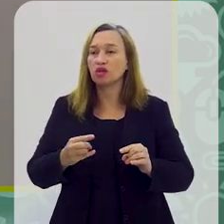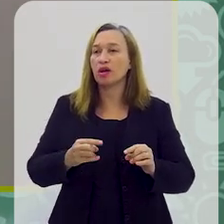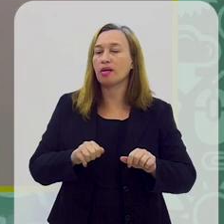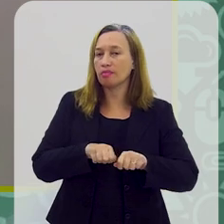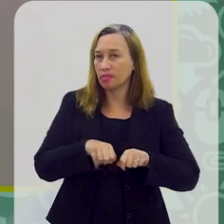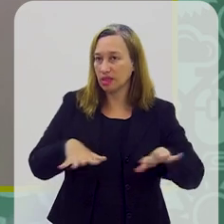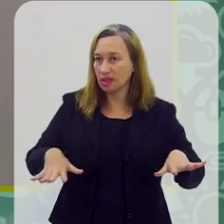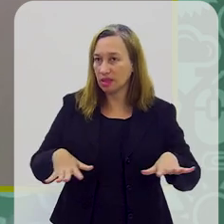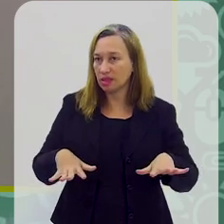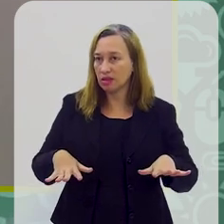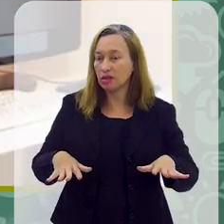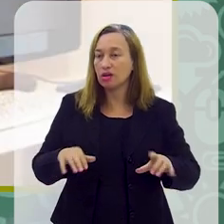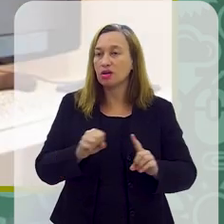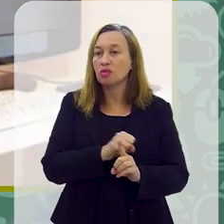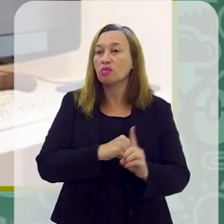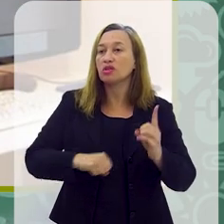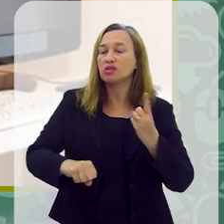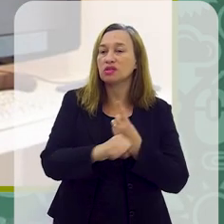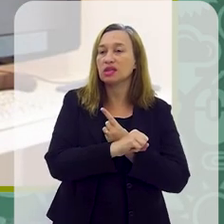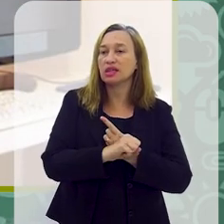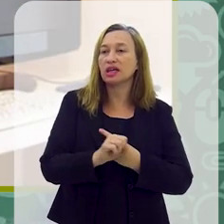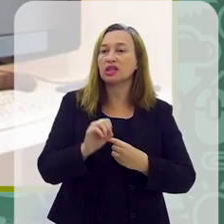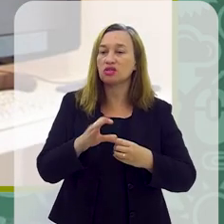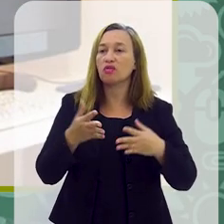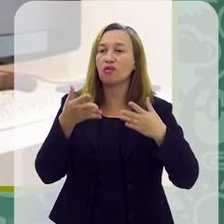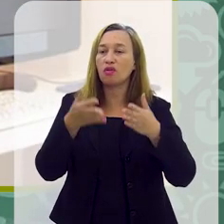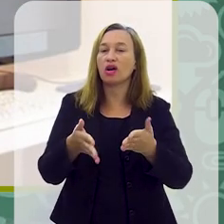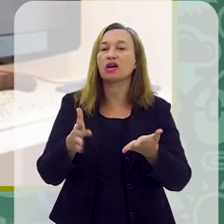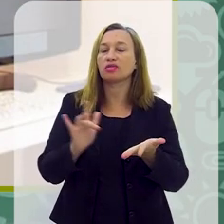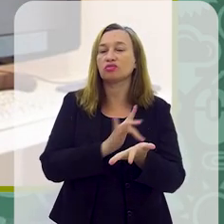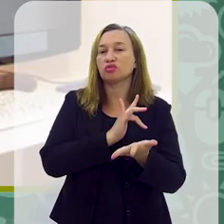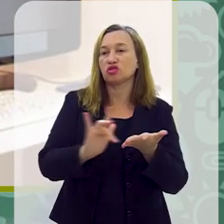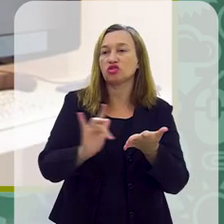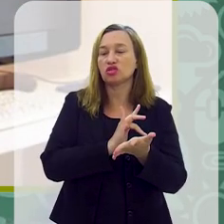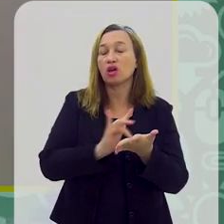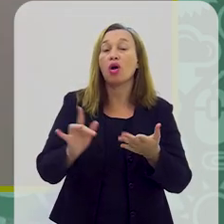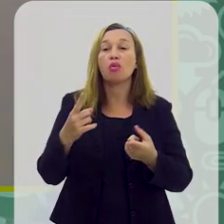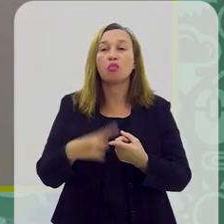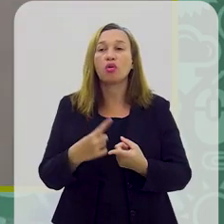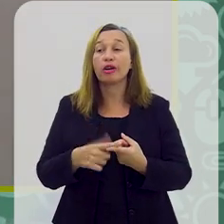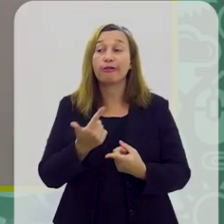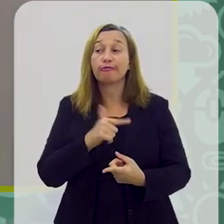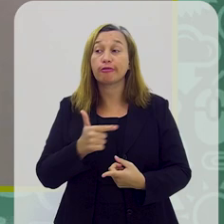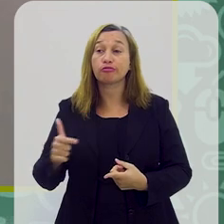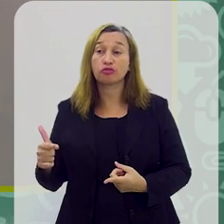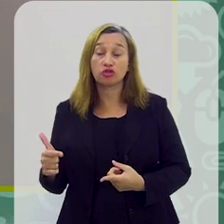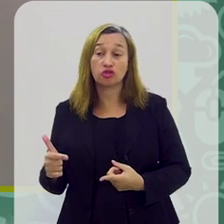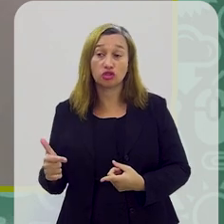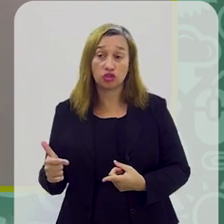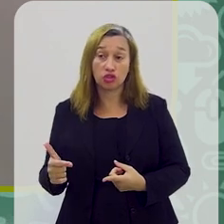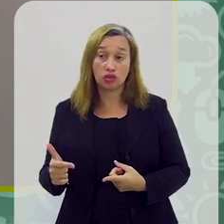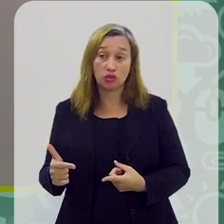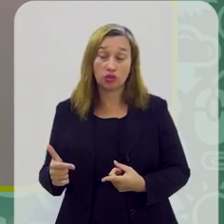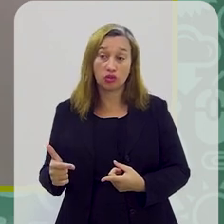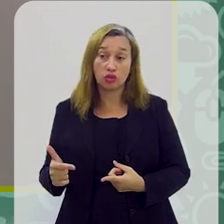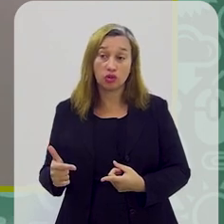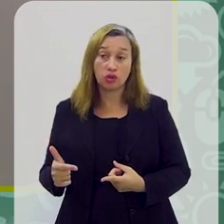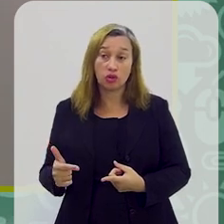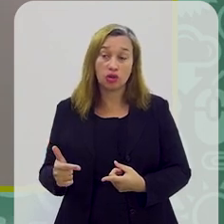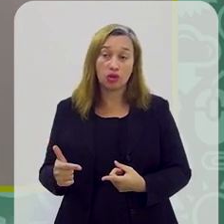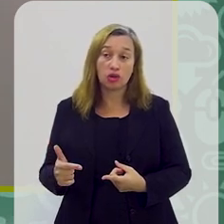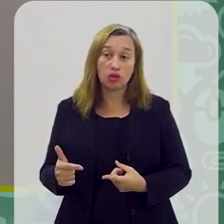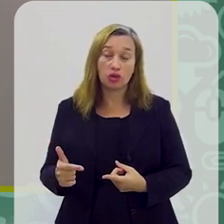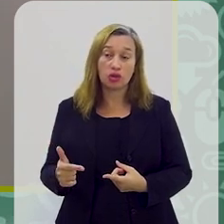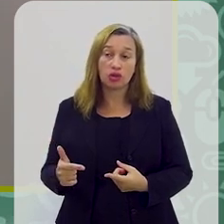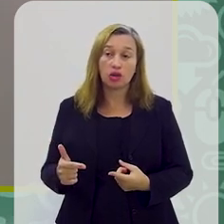Com a pandemia, a gente virou uma sociedade cronicamente online. É porque a gente não tinha, a